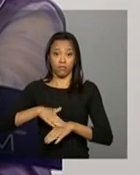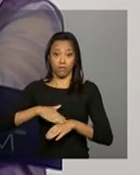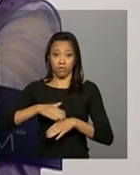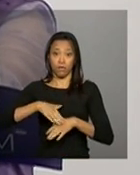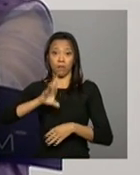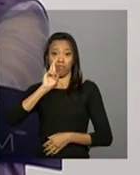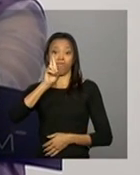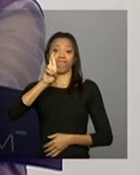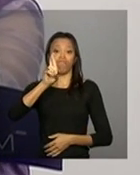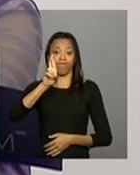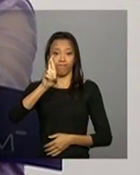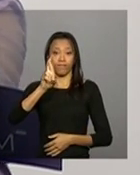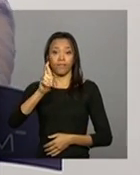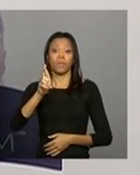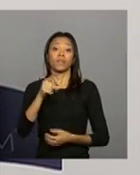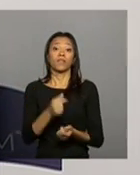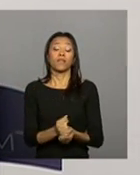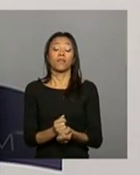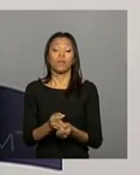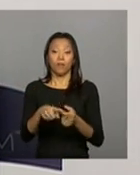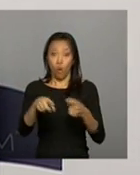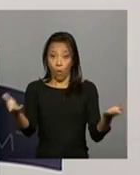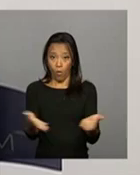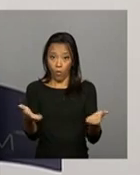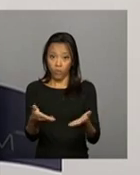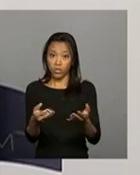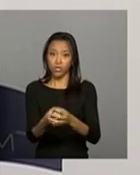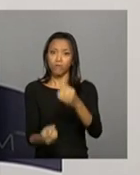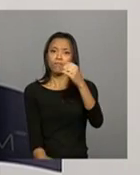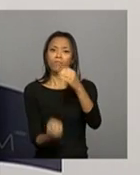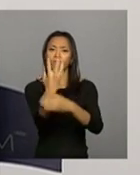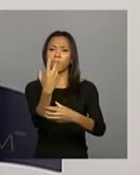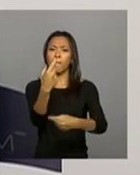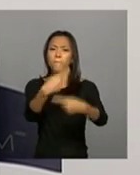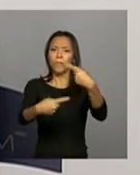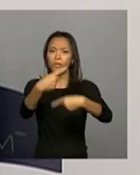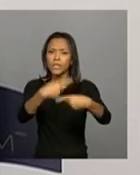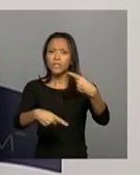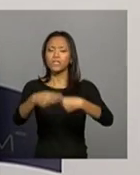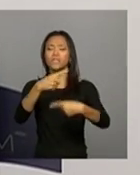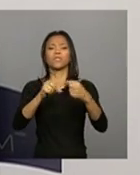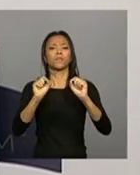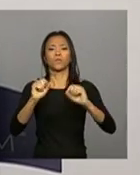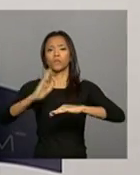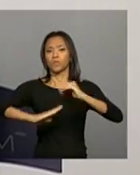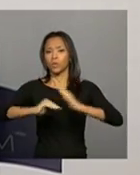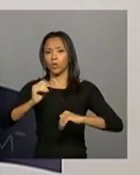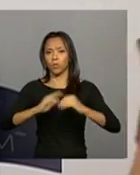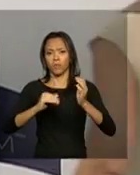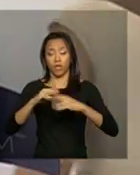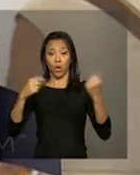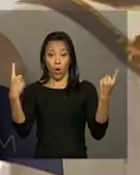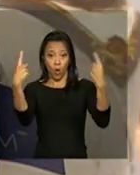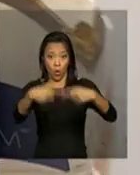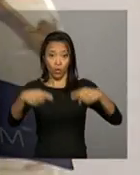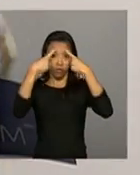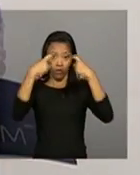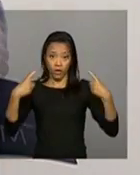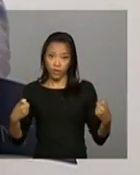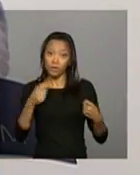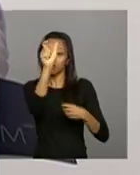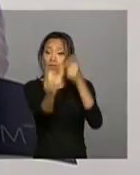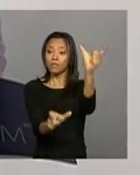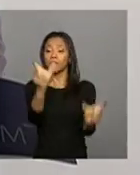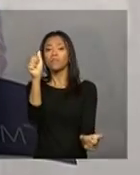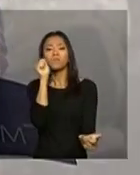que implementa essa política de enfrentamento à violência contra as mulheres, é para mim não